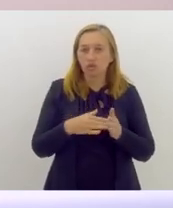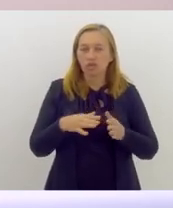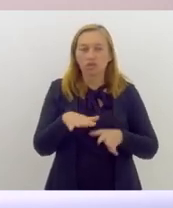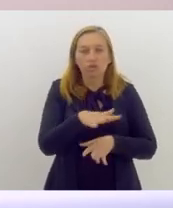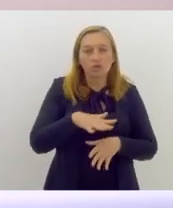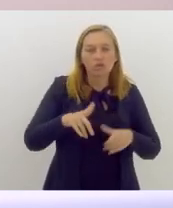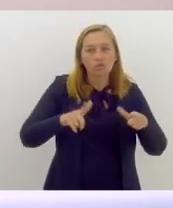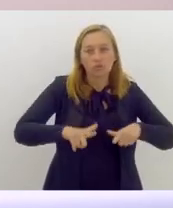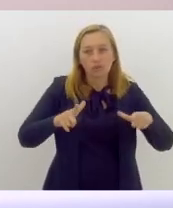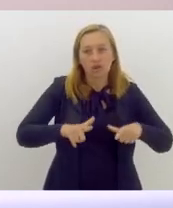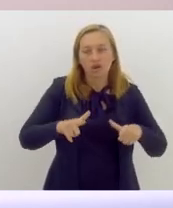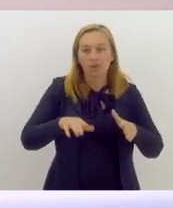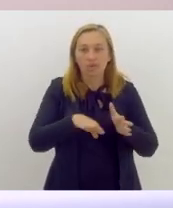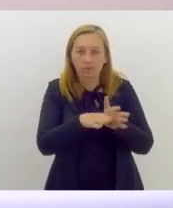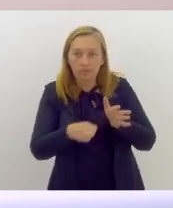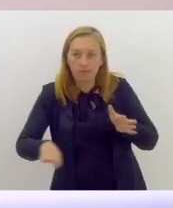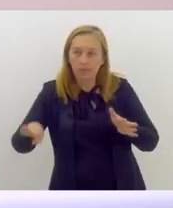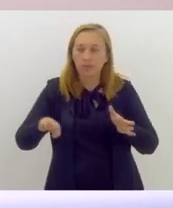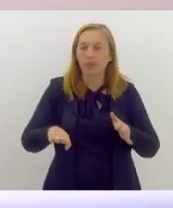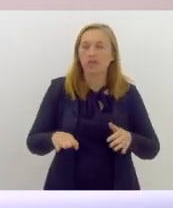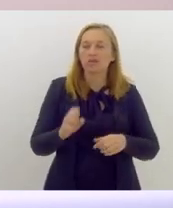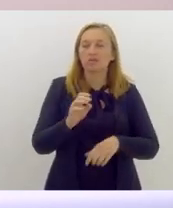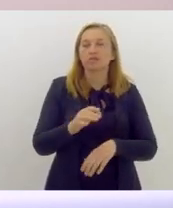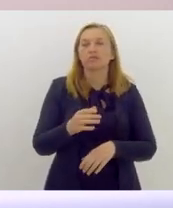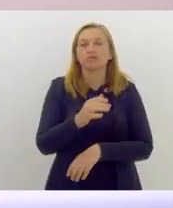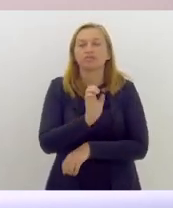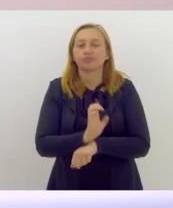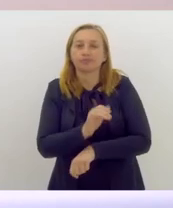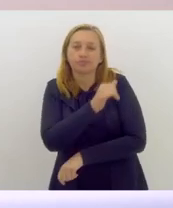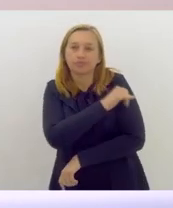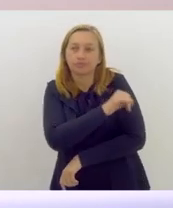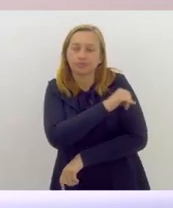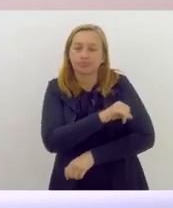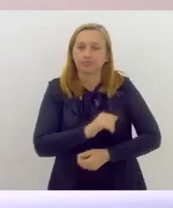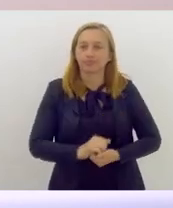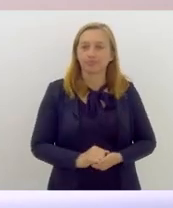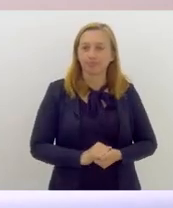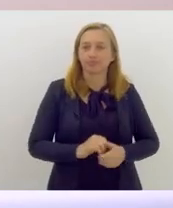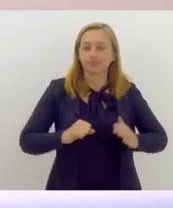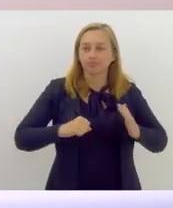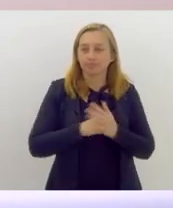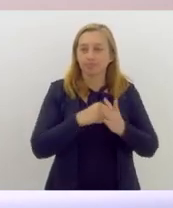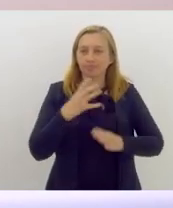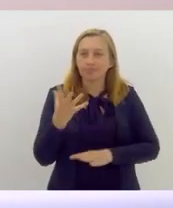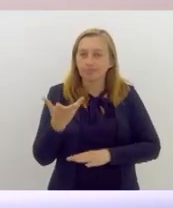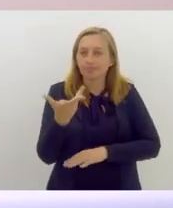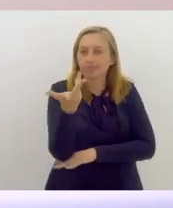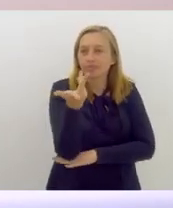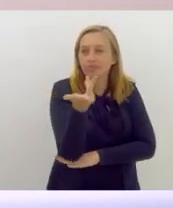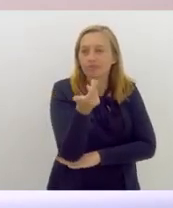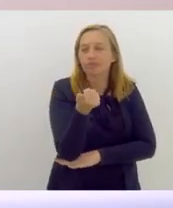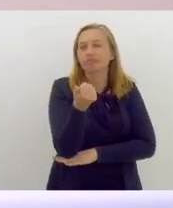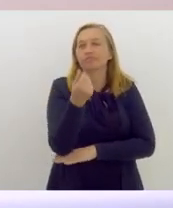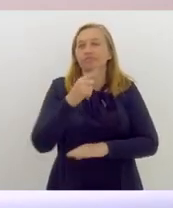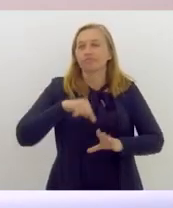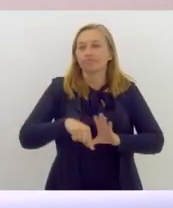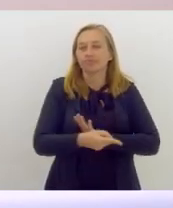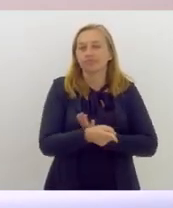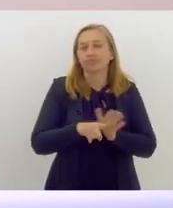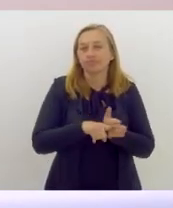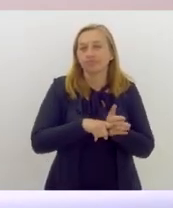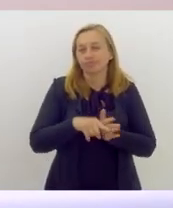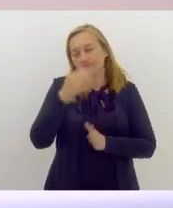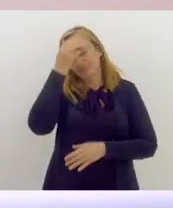Lagoas rios do estado do Rio de Janeiro na ausência de estudo prévio de impacto ambiental detalhado e aprofundado